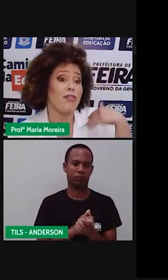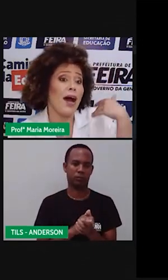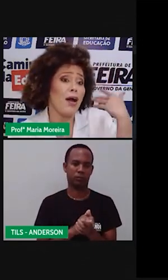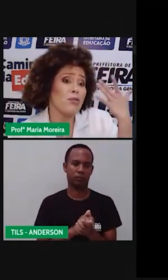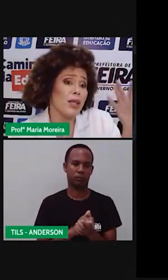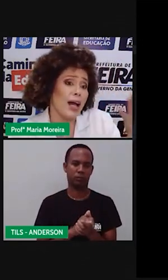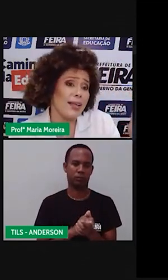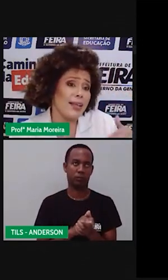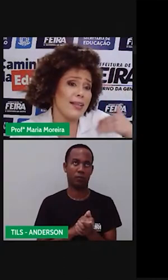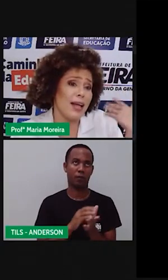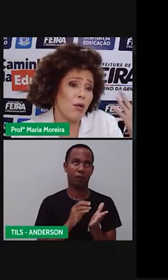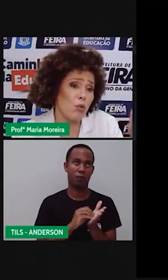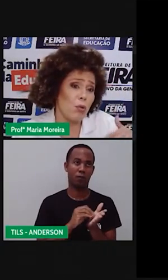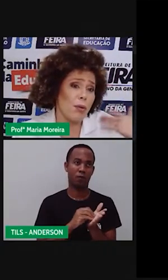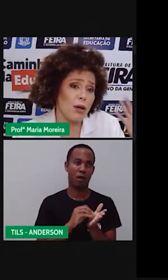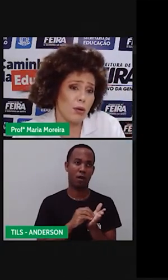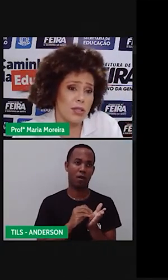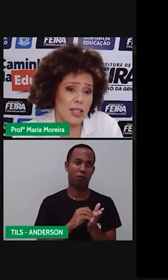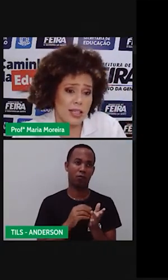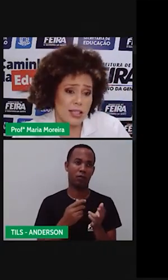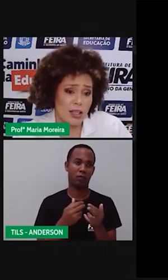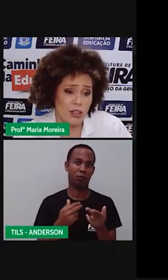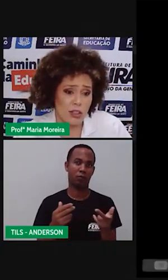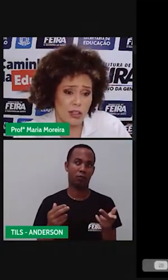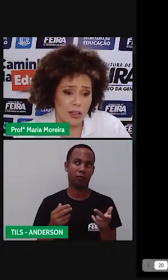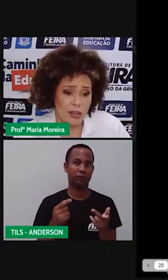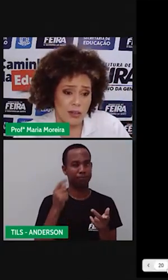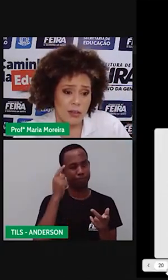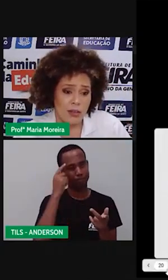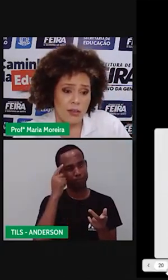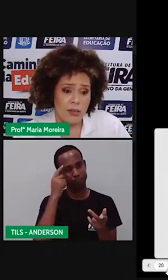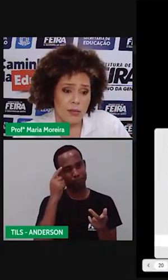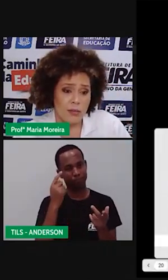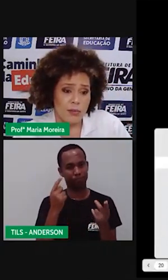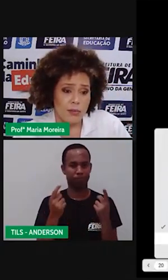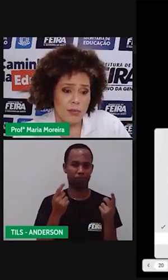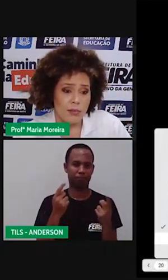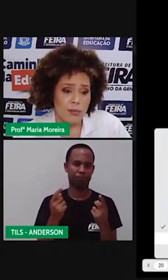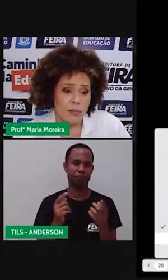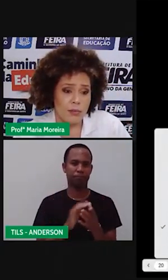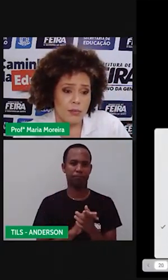que falta ainda alguma coisa a ser dita.